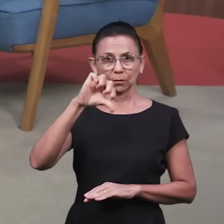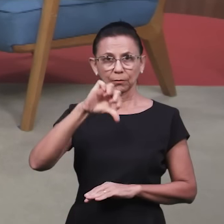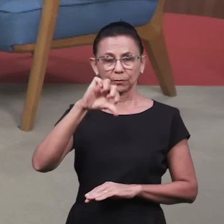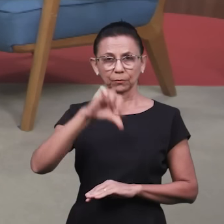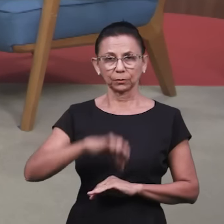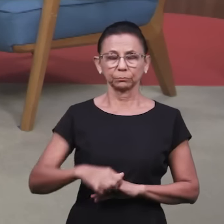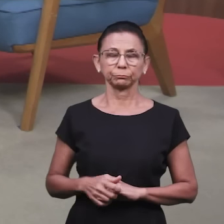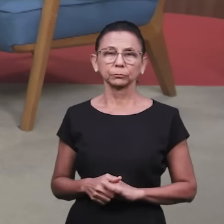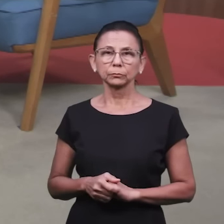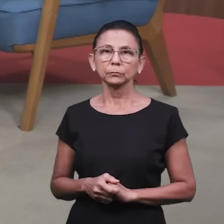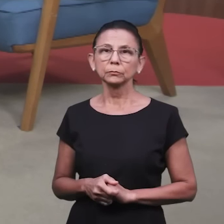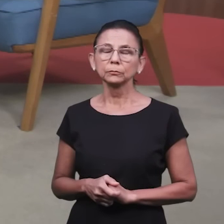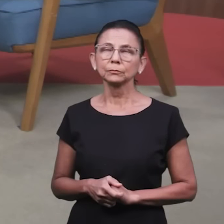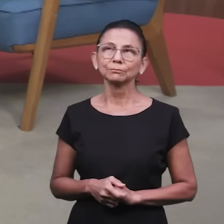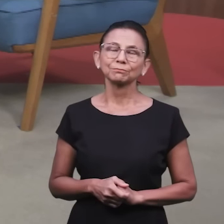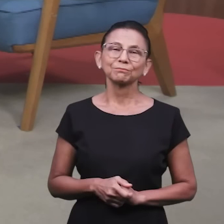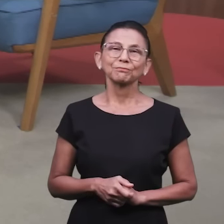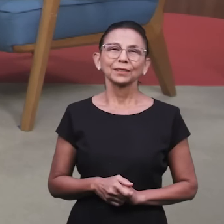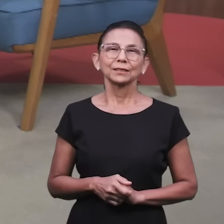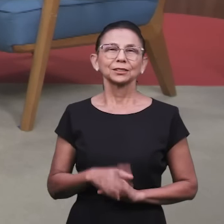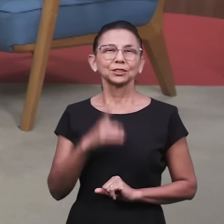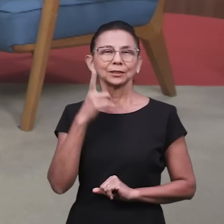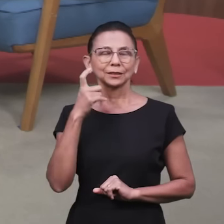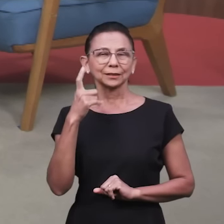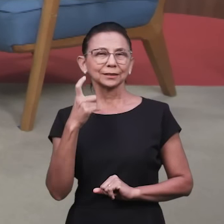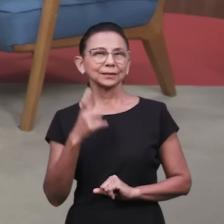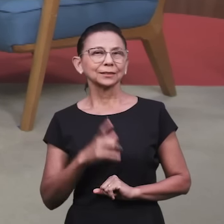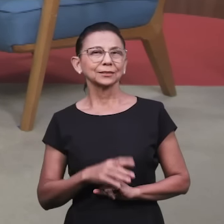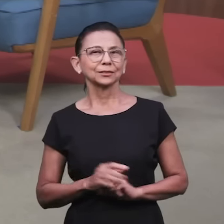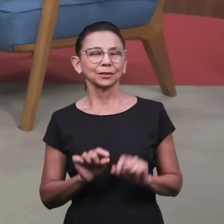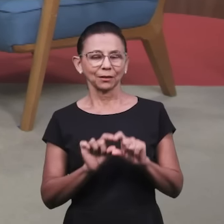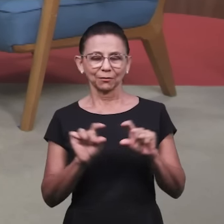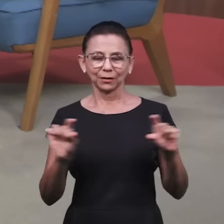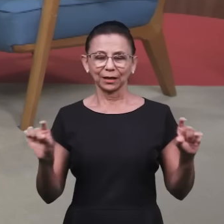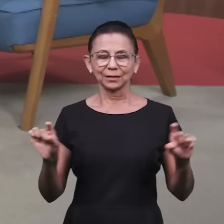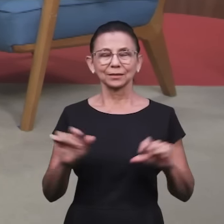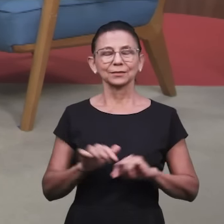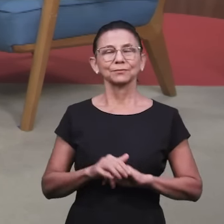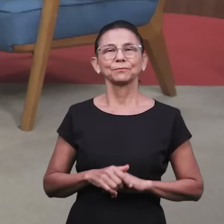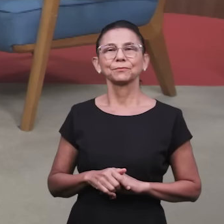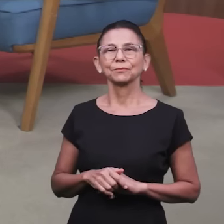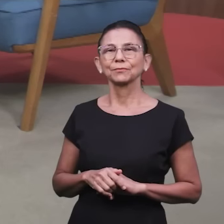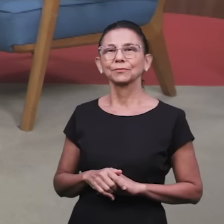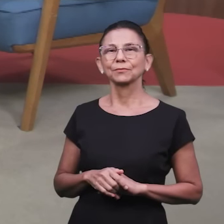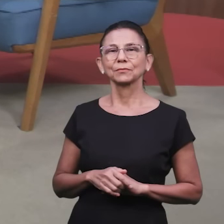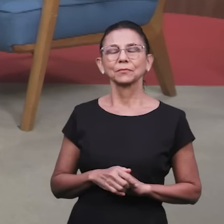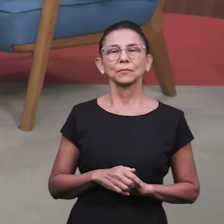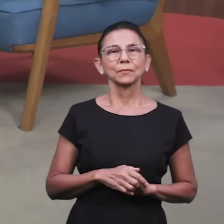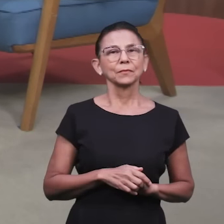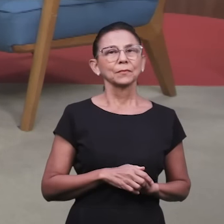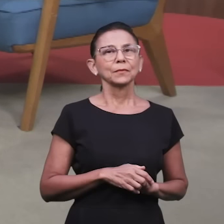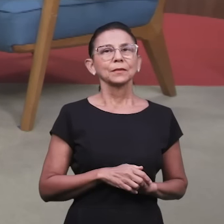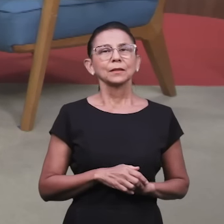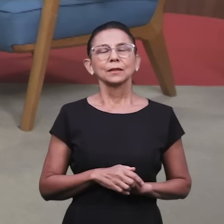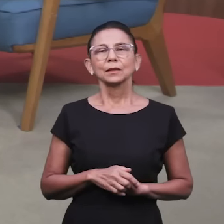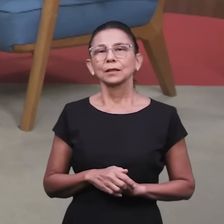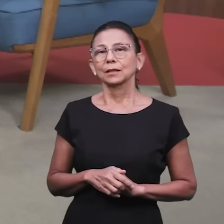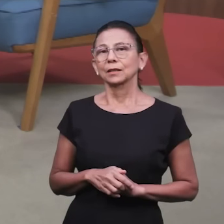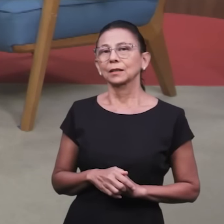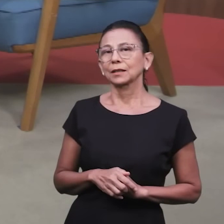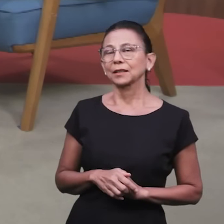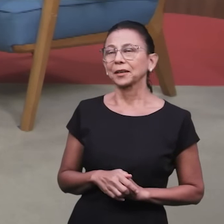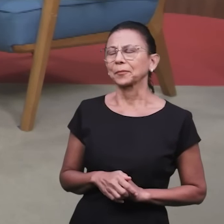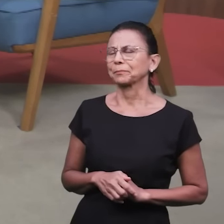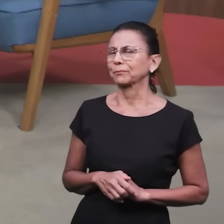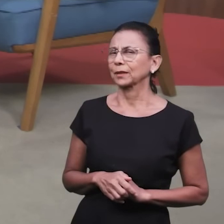que vocês comentem, inclusive, é uma expressão muito interessante aqui. O verso diz assim: que é o teu